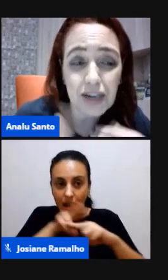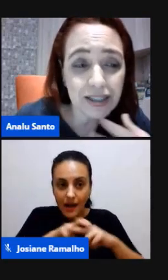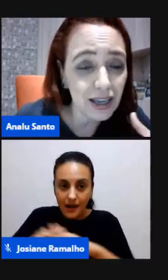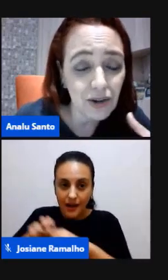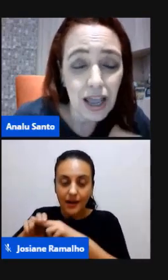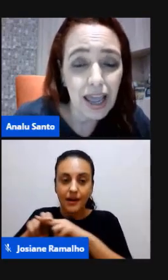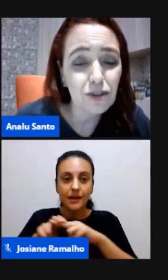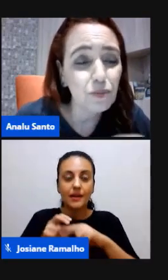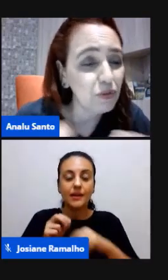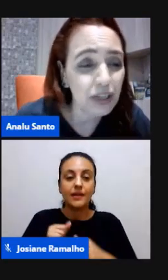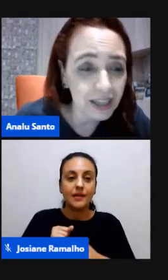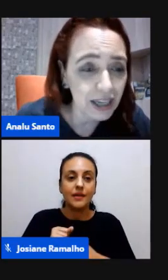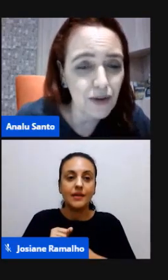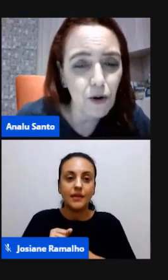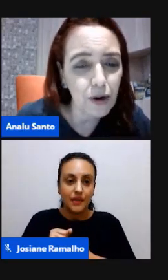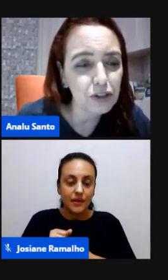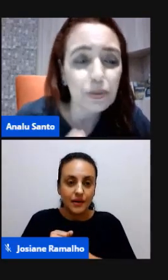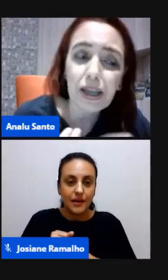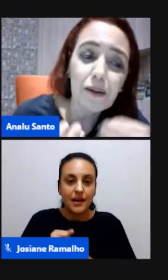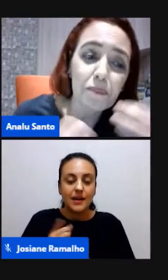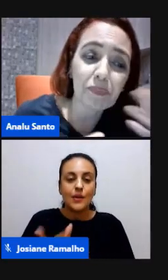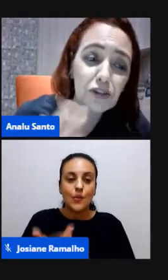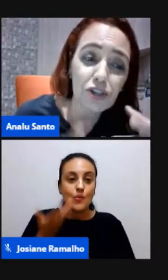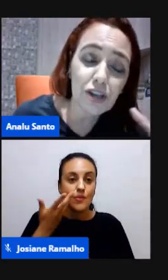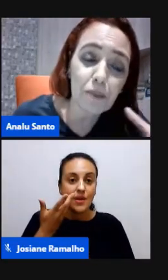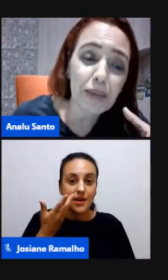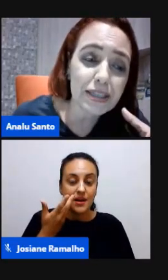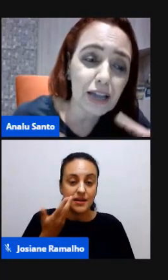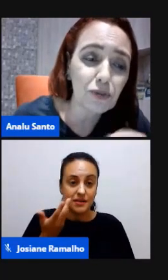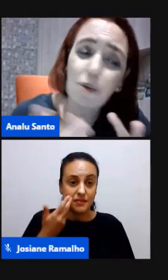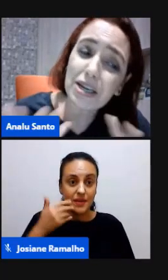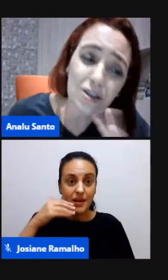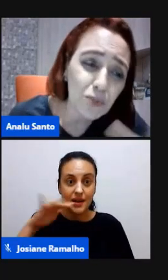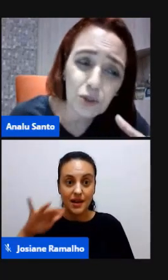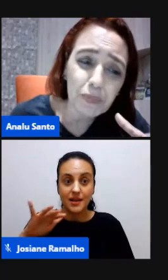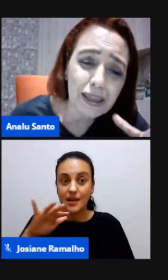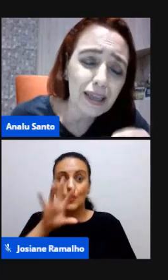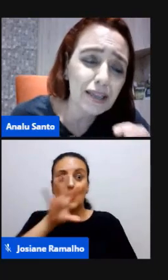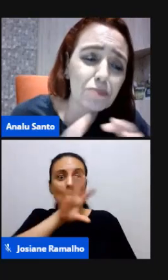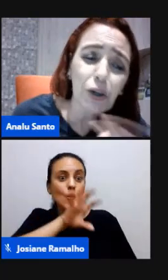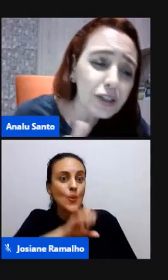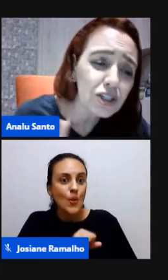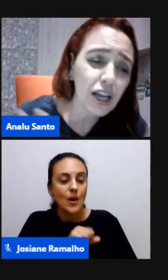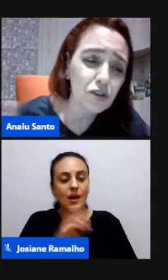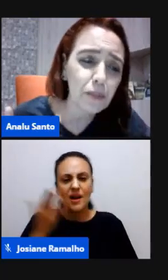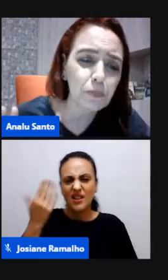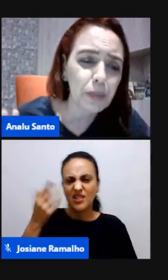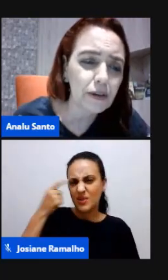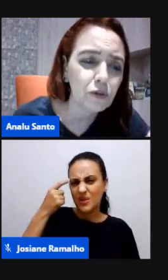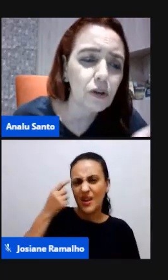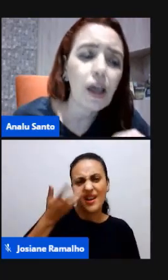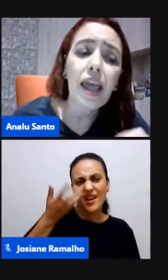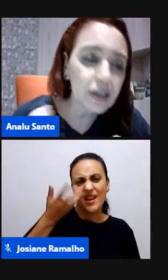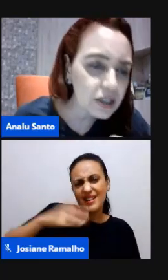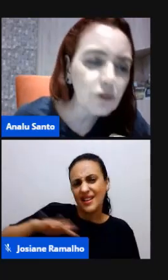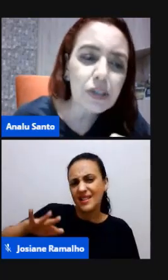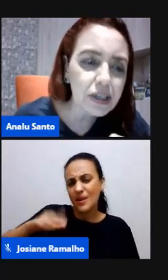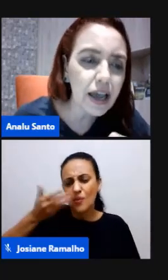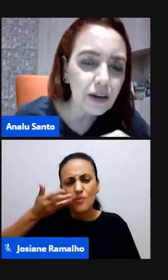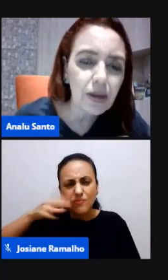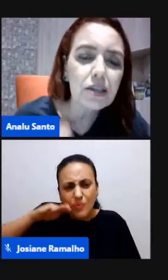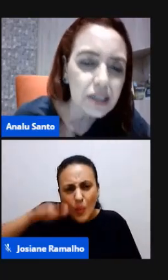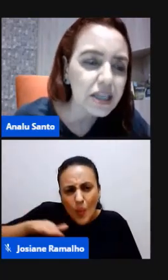elas subverteram a ordem, porque a gente tinha pensado, não, elas são muito pequenas, melhor deixar elas só meio período. Elas